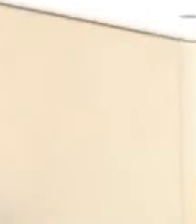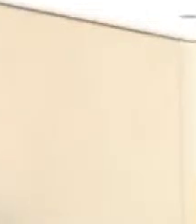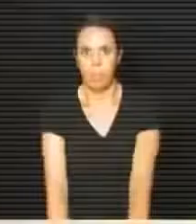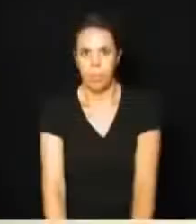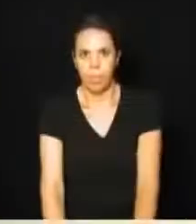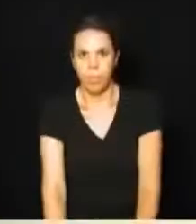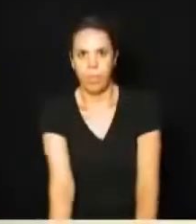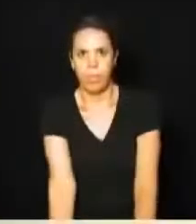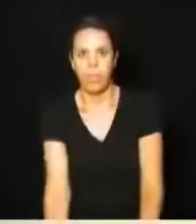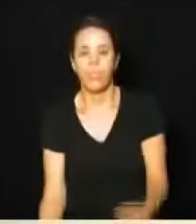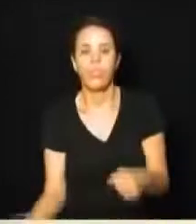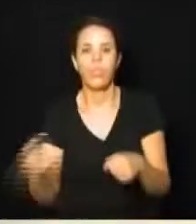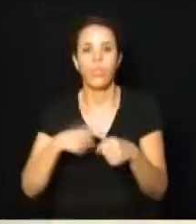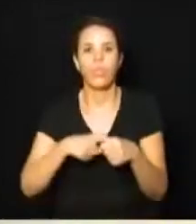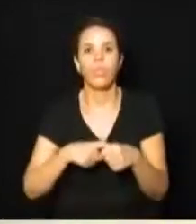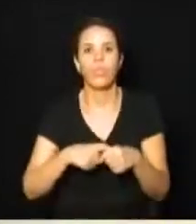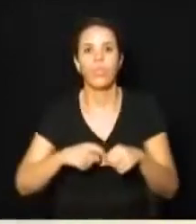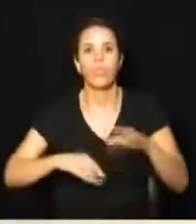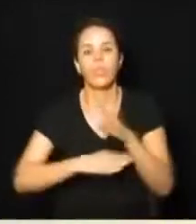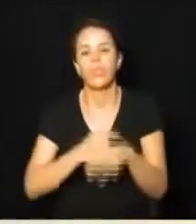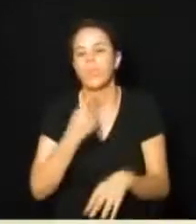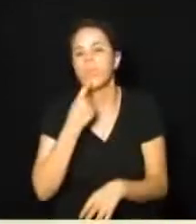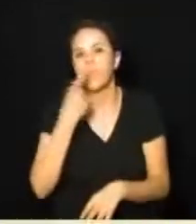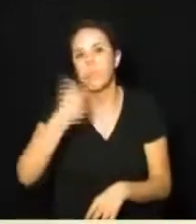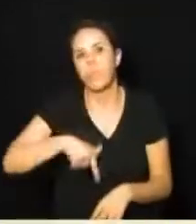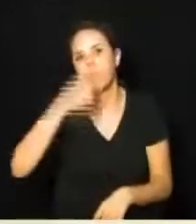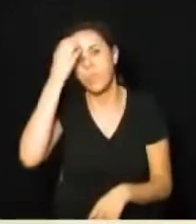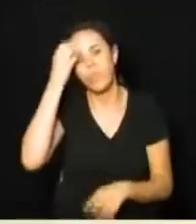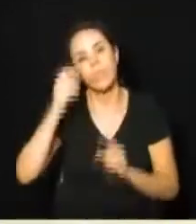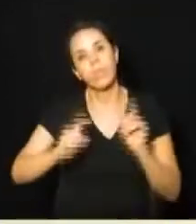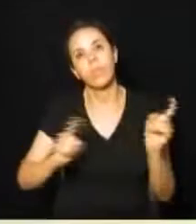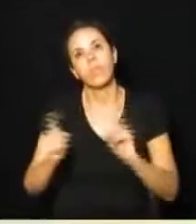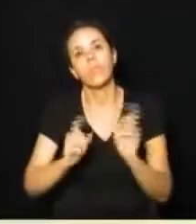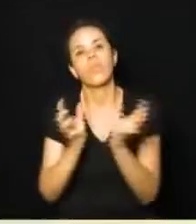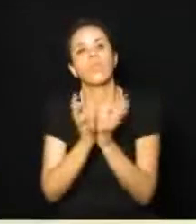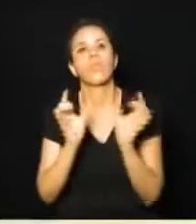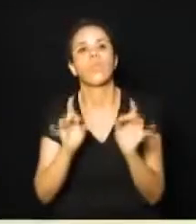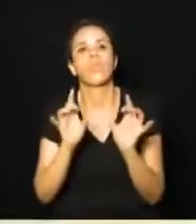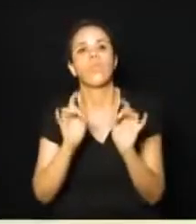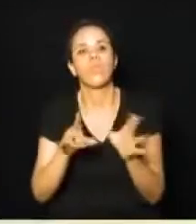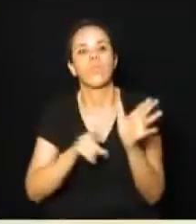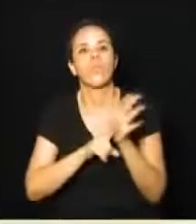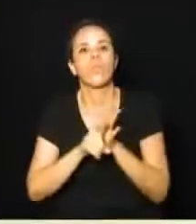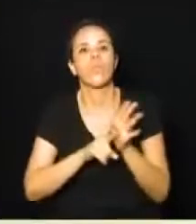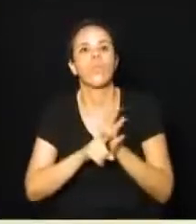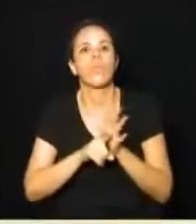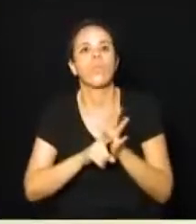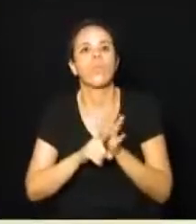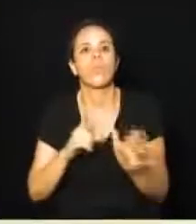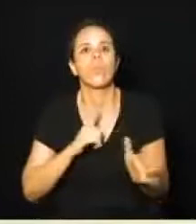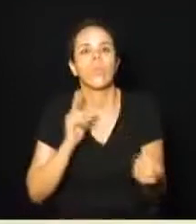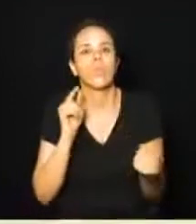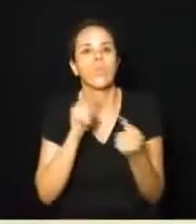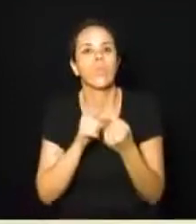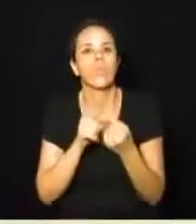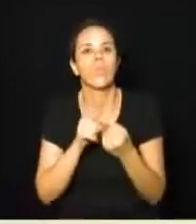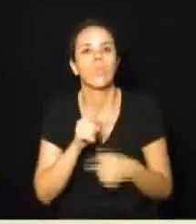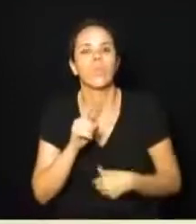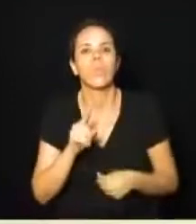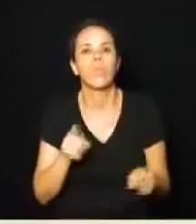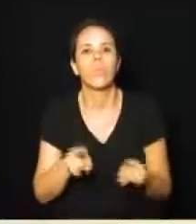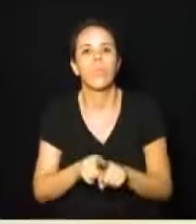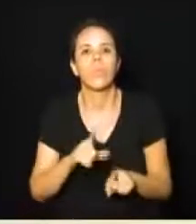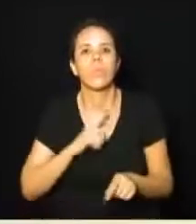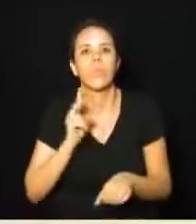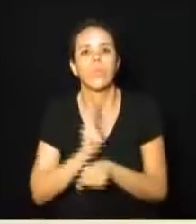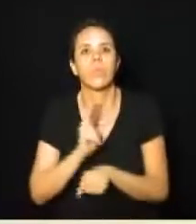da Câmara de Campinas, onde vai acontecer mais uma reunião da Comissão Especial de Estudos, que tem como objetivo garantir